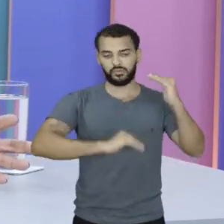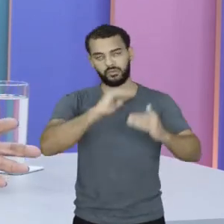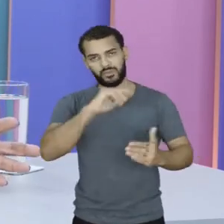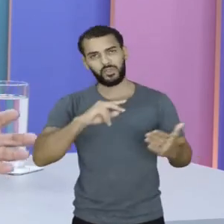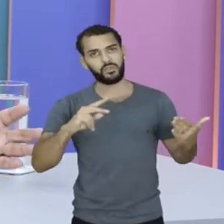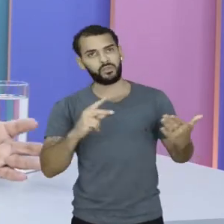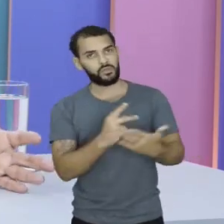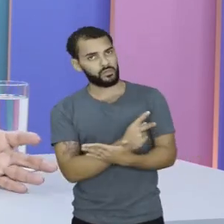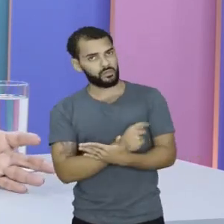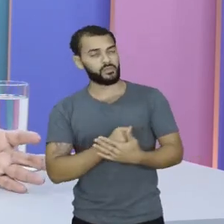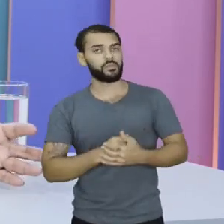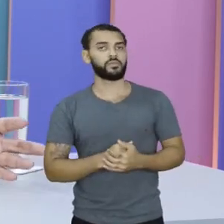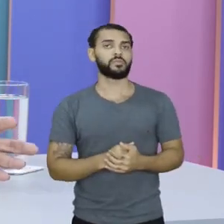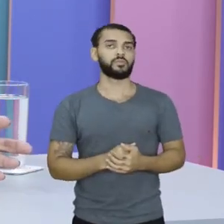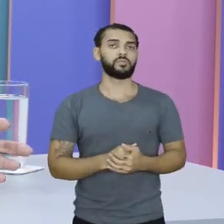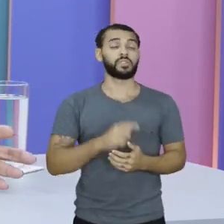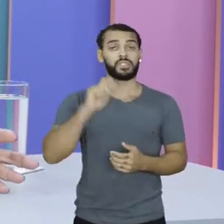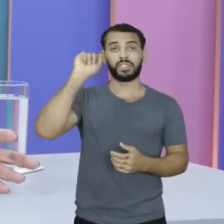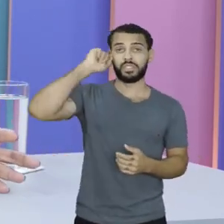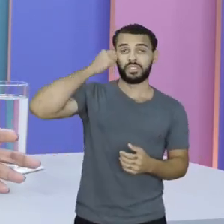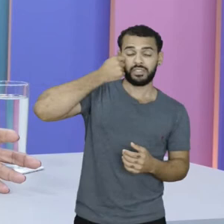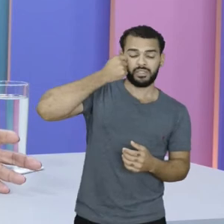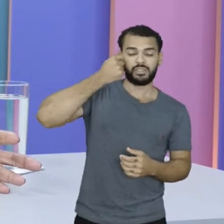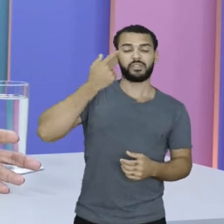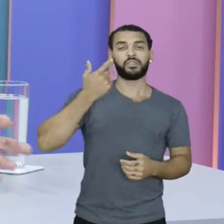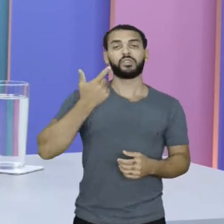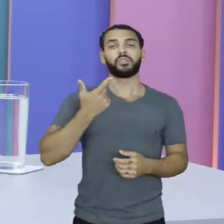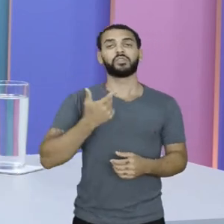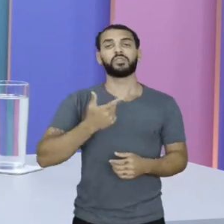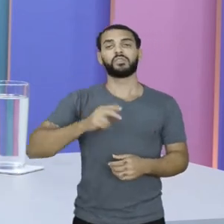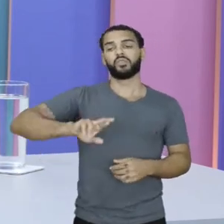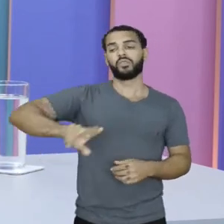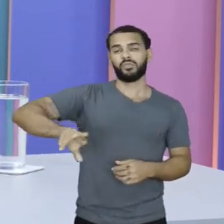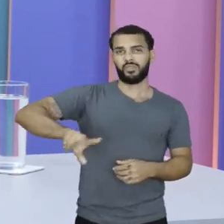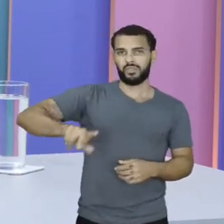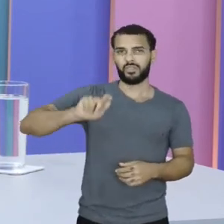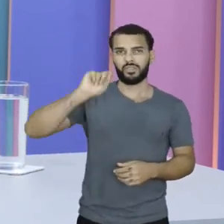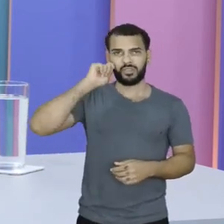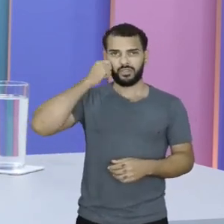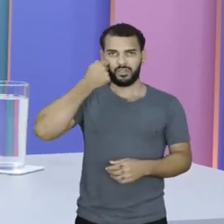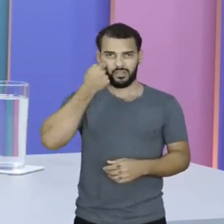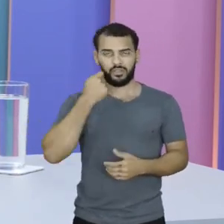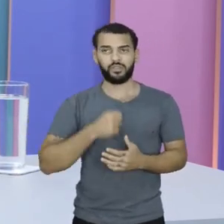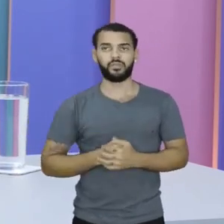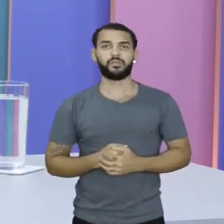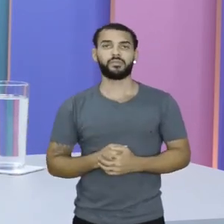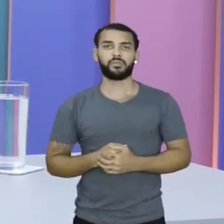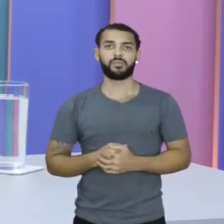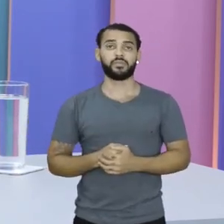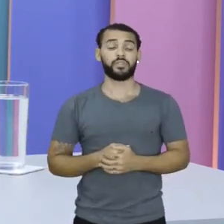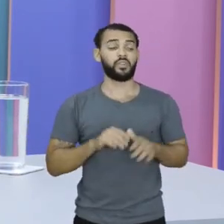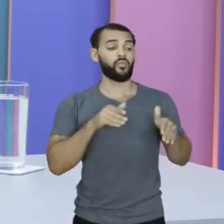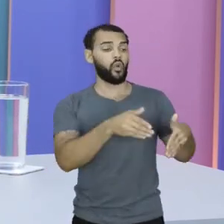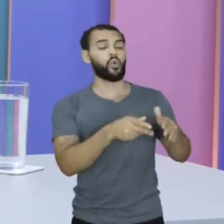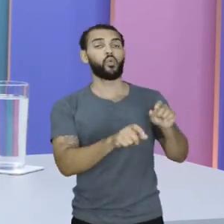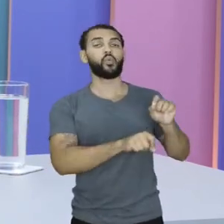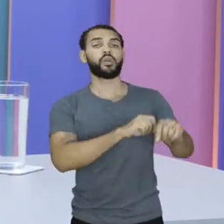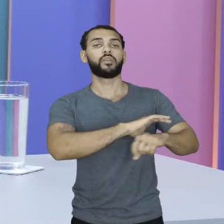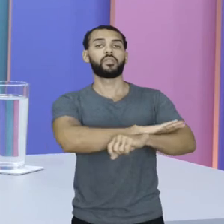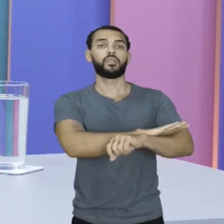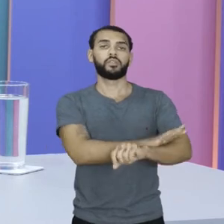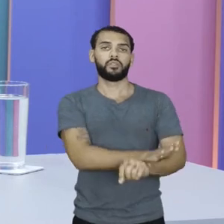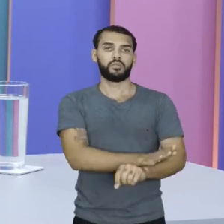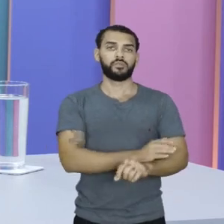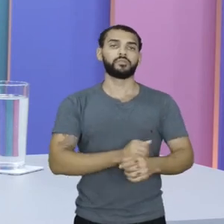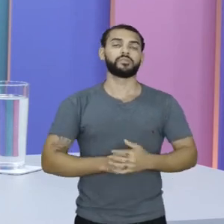existe, né, entre negros e não negros, né, ele está centrado, né, no racismo, né? E